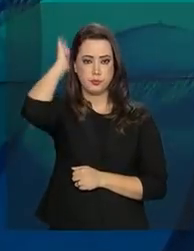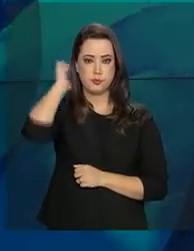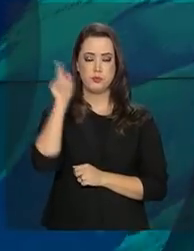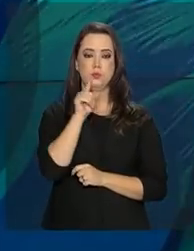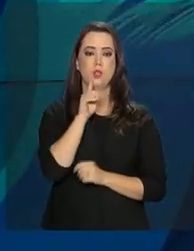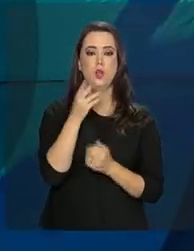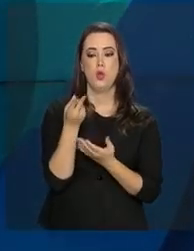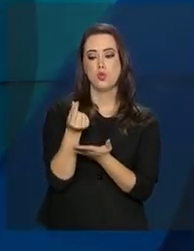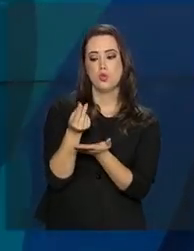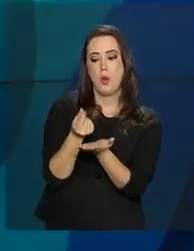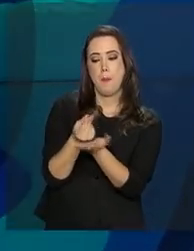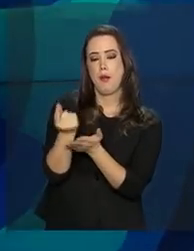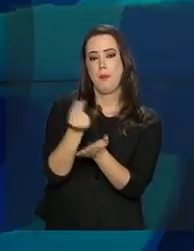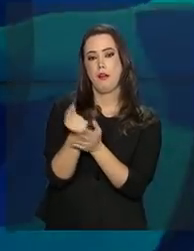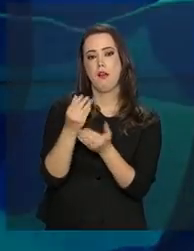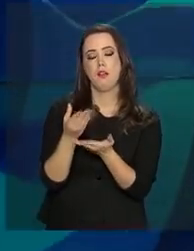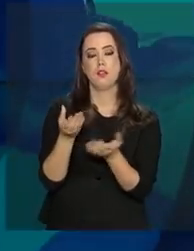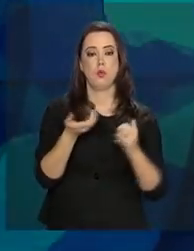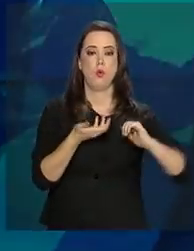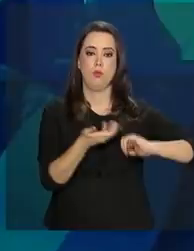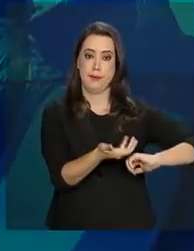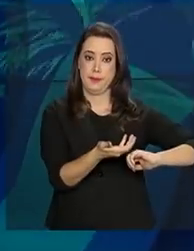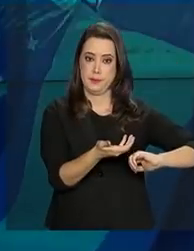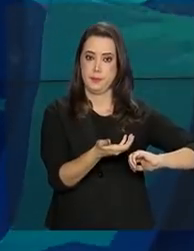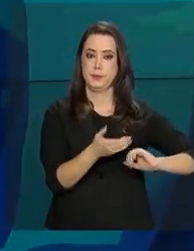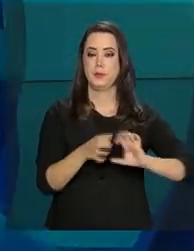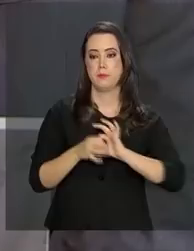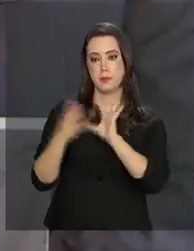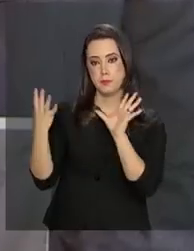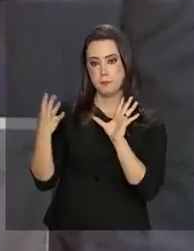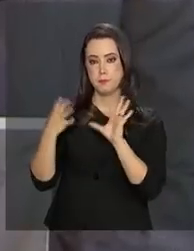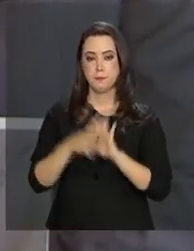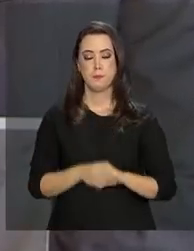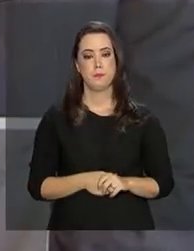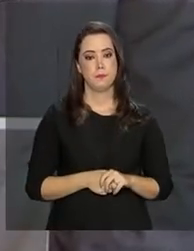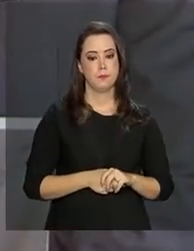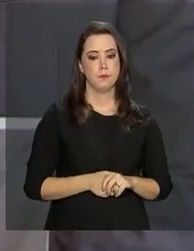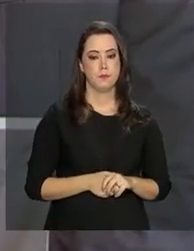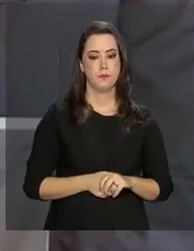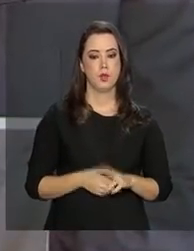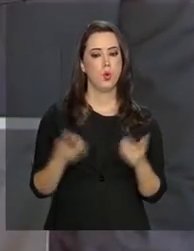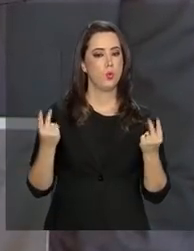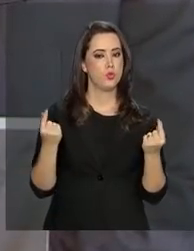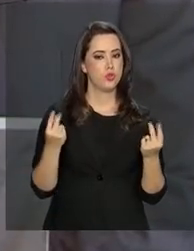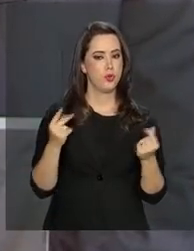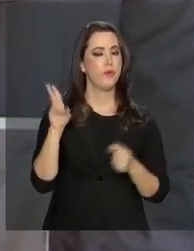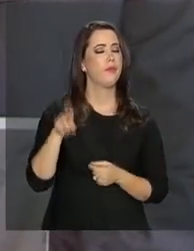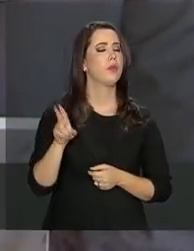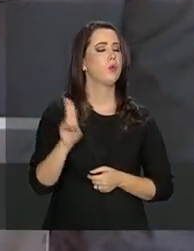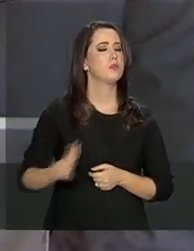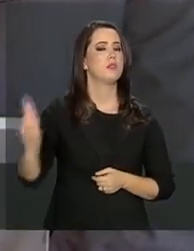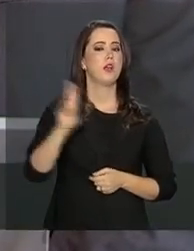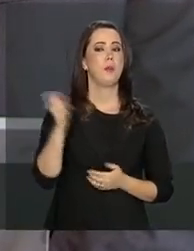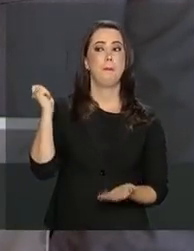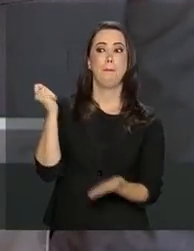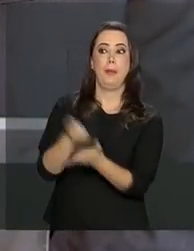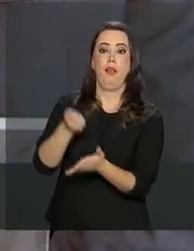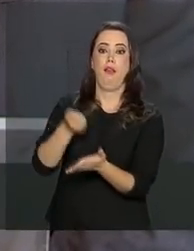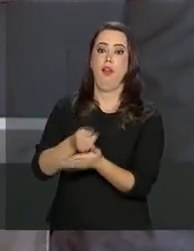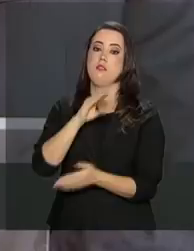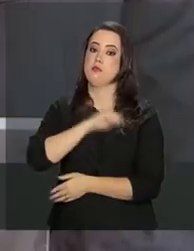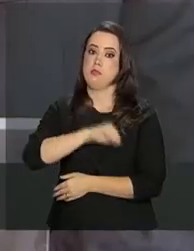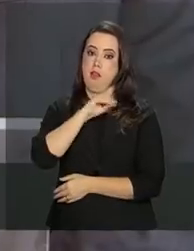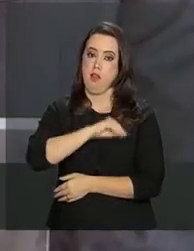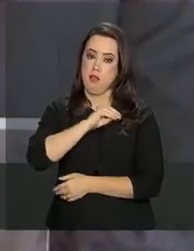deve ser enviado ao congresso nacional o dinheiro vai ser usado para a folha de pagamento dos funcionários